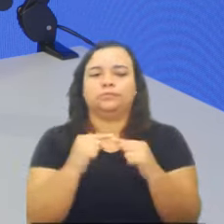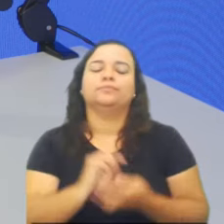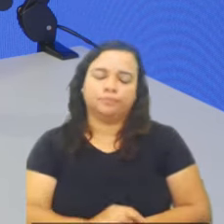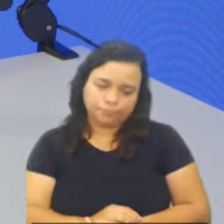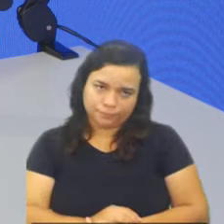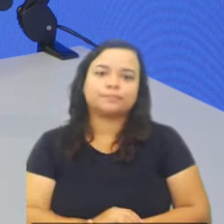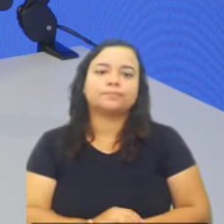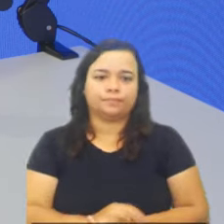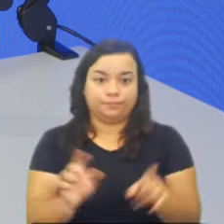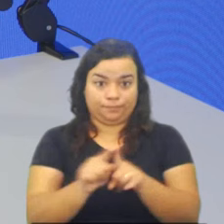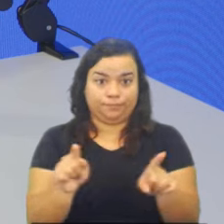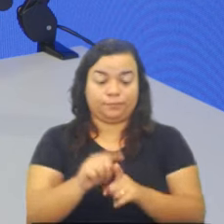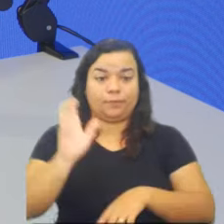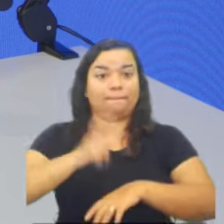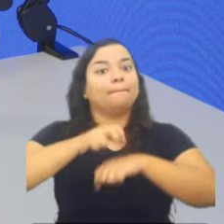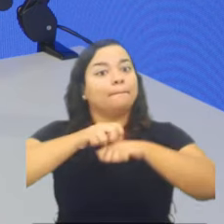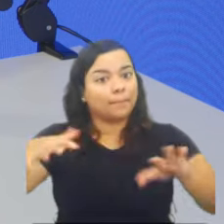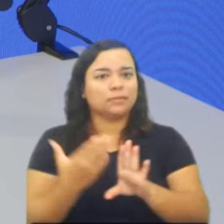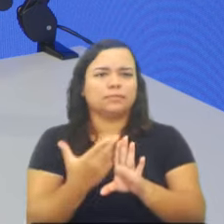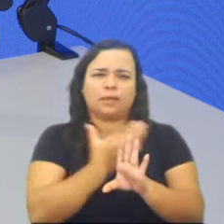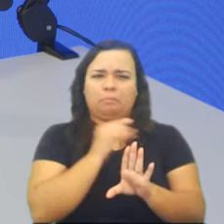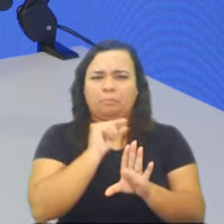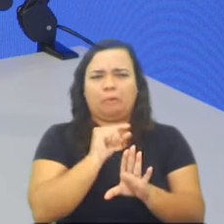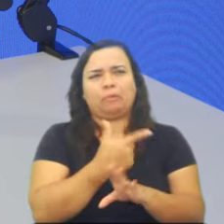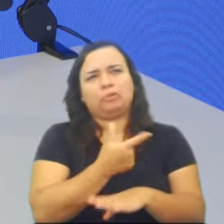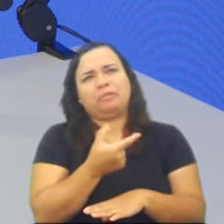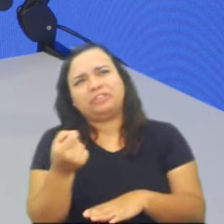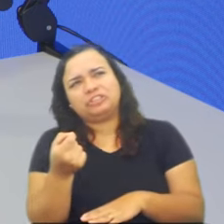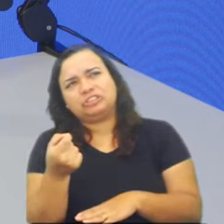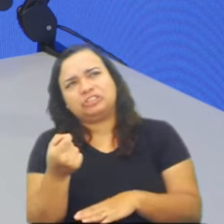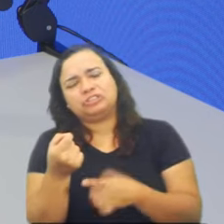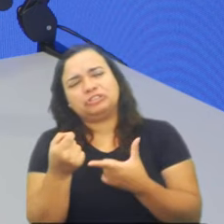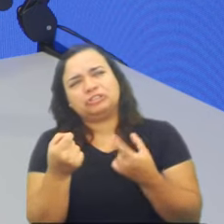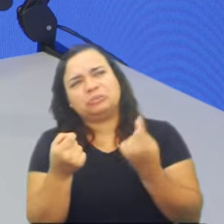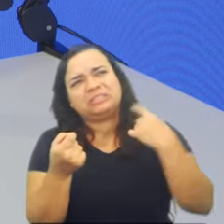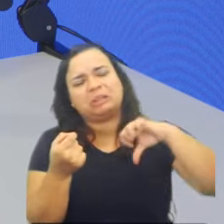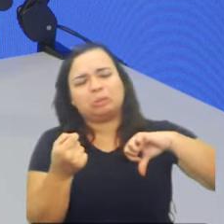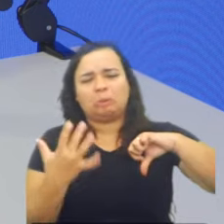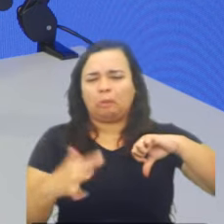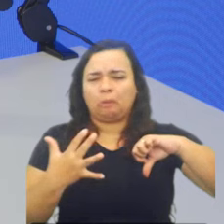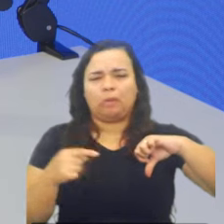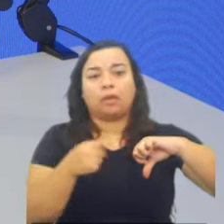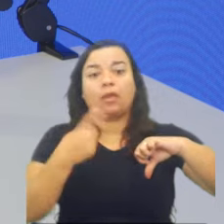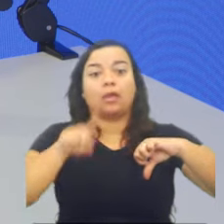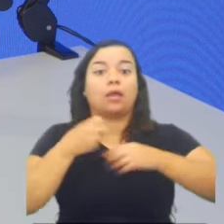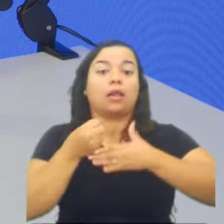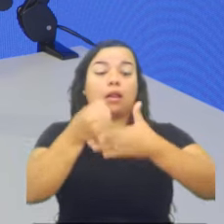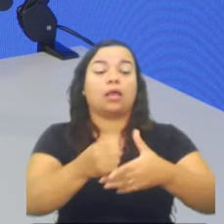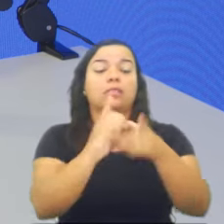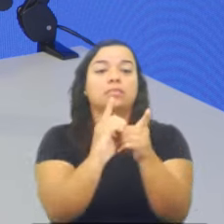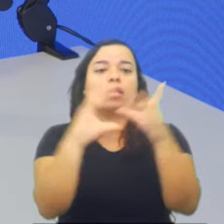eh e pouco antes da pandemia em 2 2020 2019 Nós levamos o tema